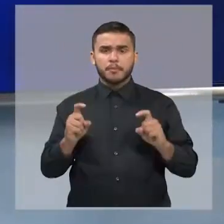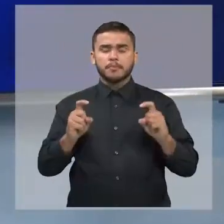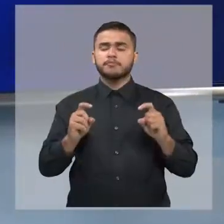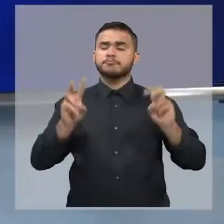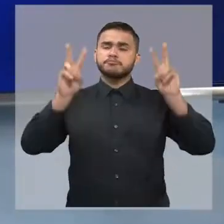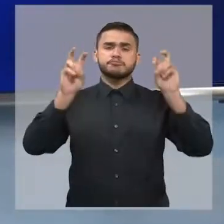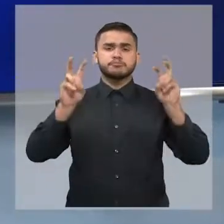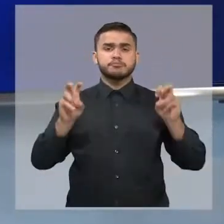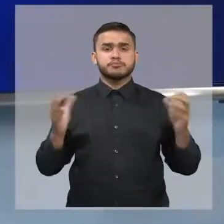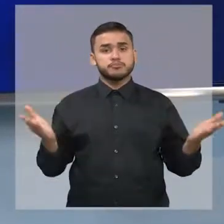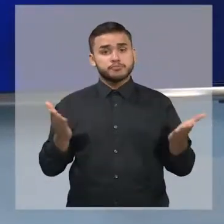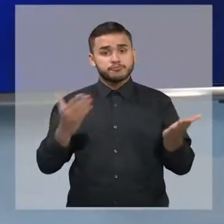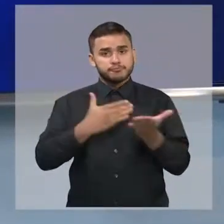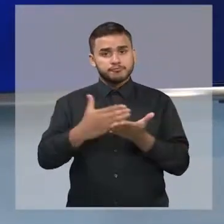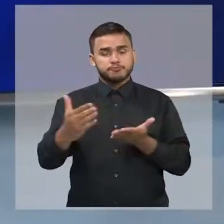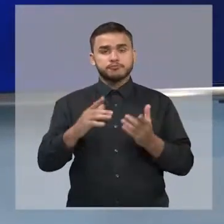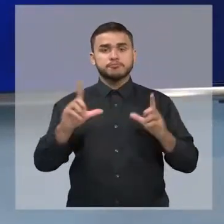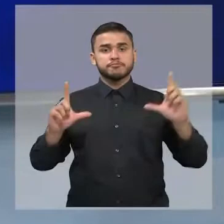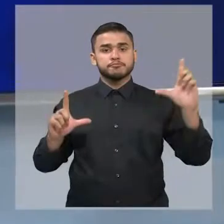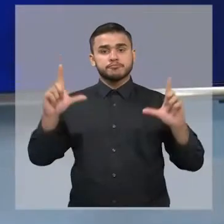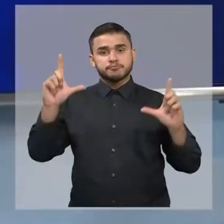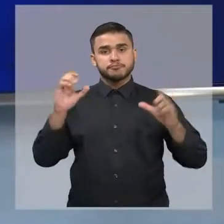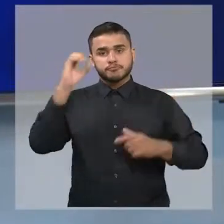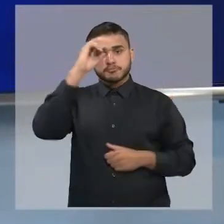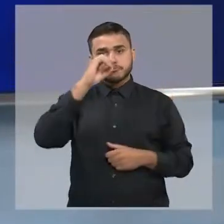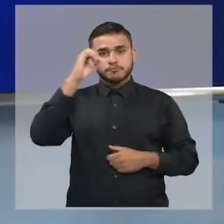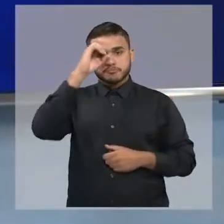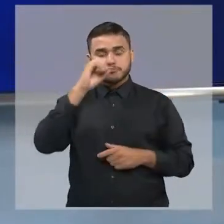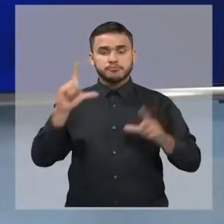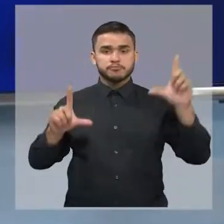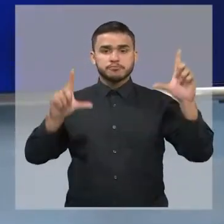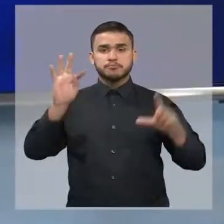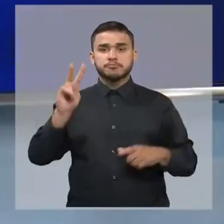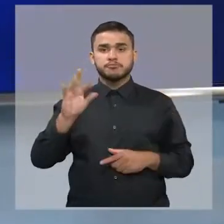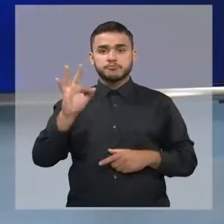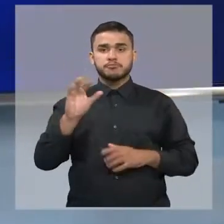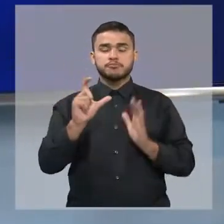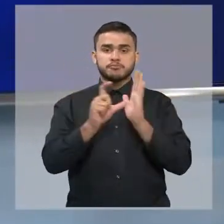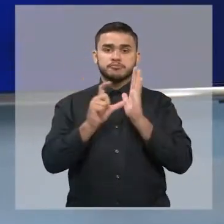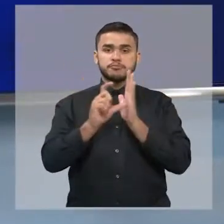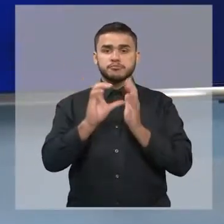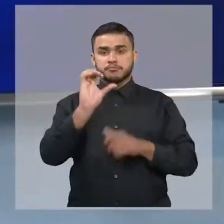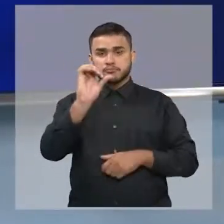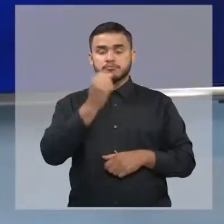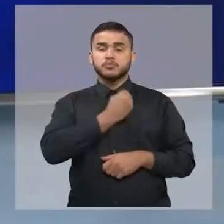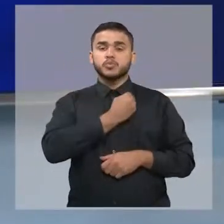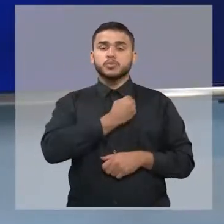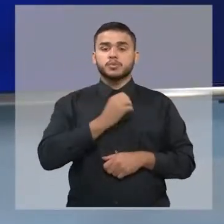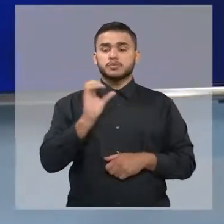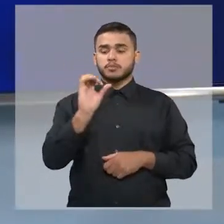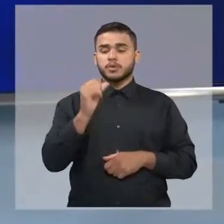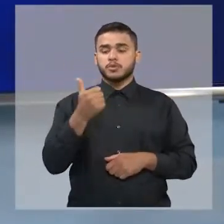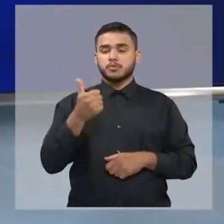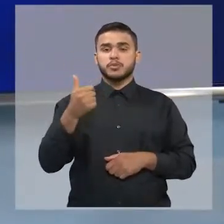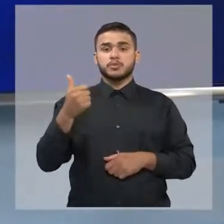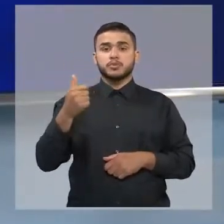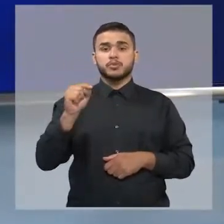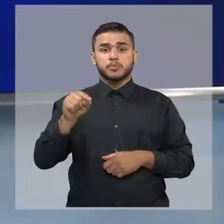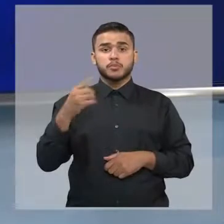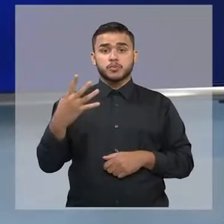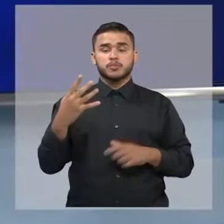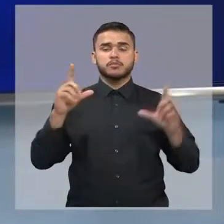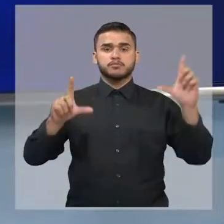estamos iniciando mais uma edição do programa Observatório pela TV Fortaleza, canal 6 da Multiplay e 61.4 digital. E